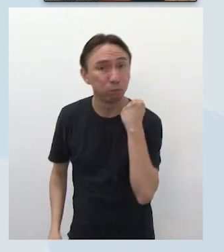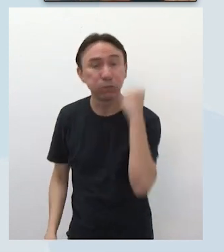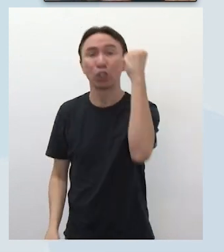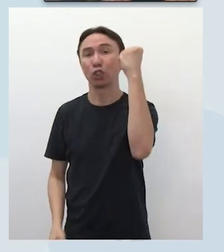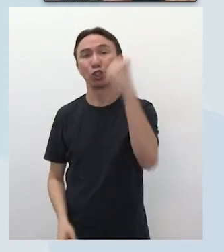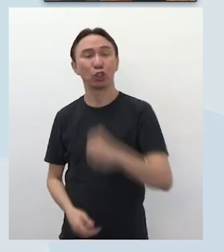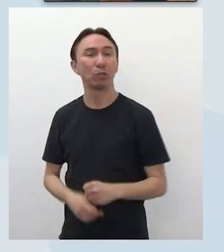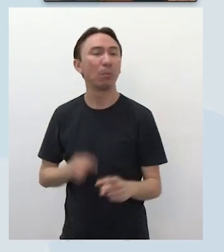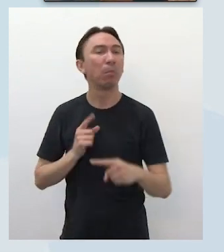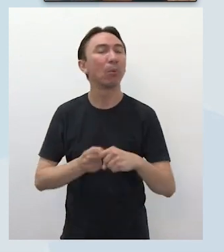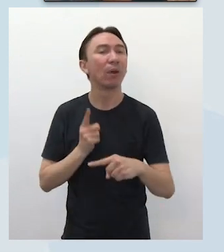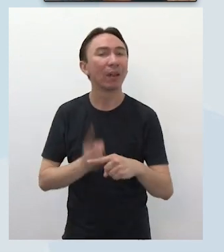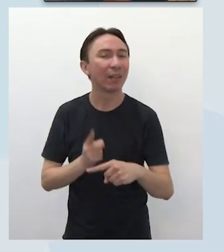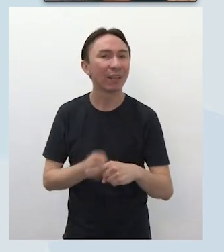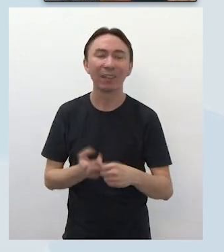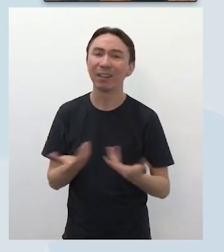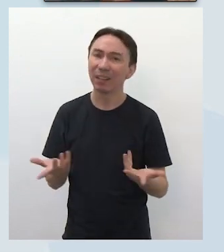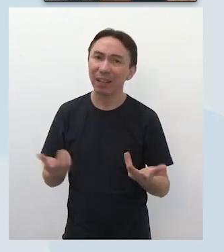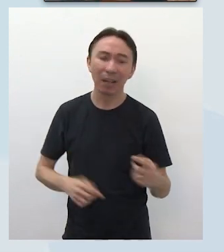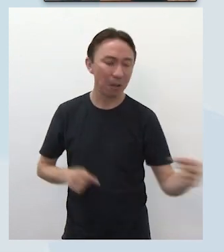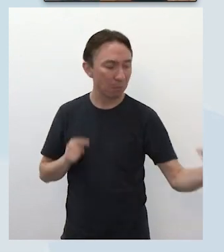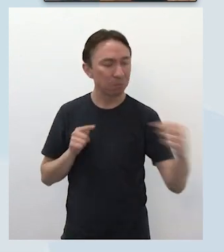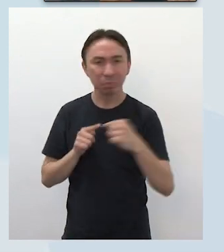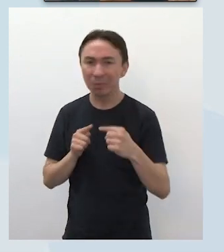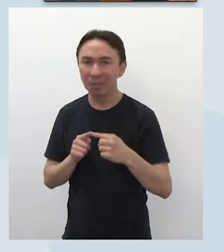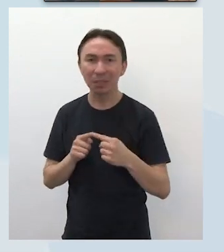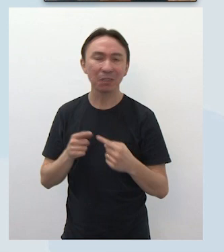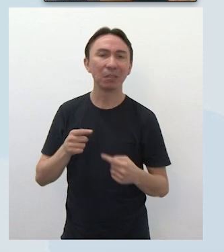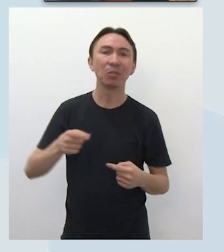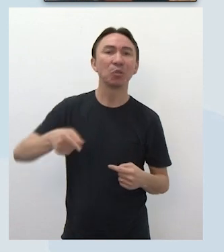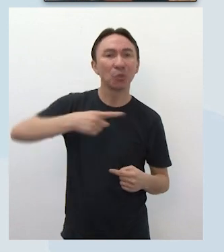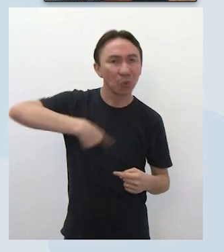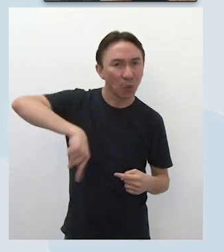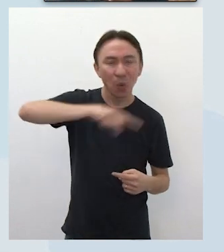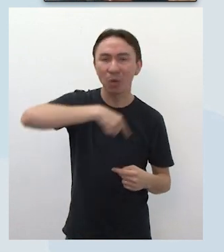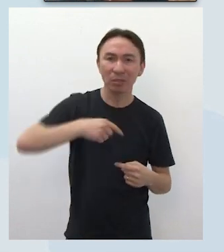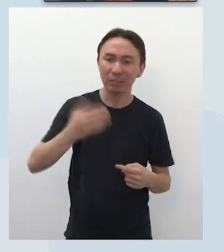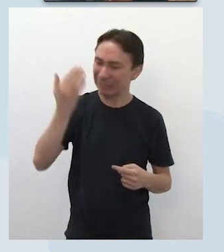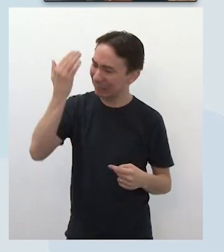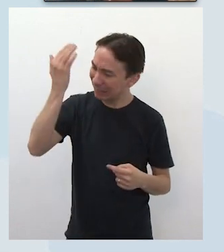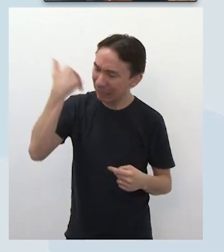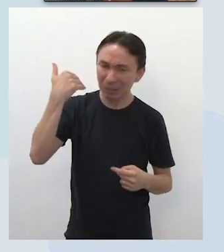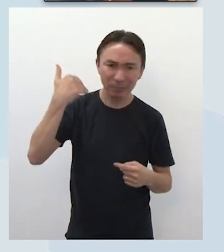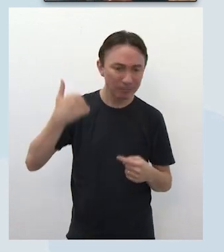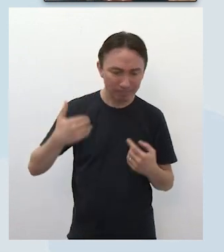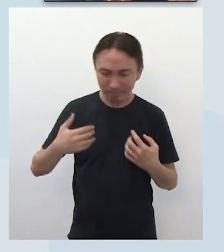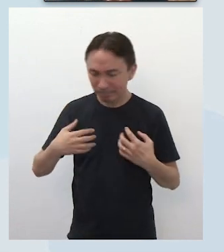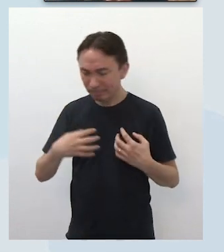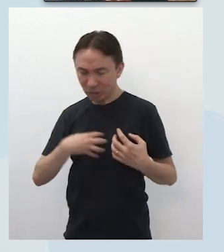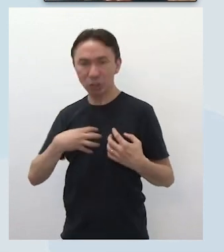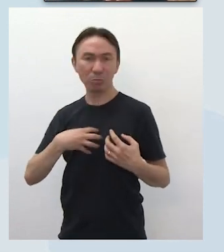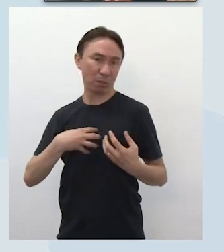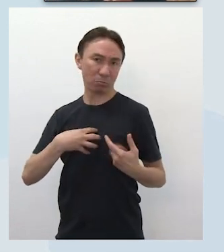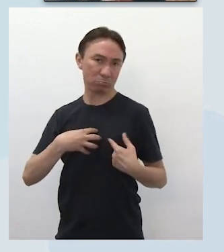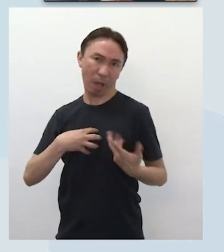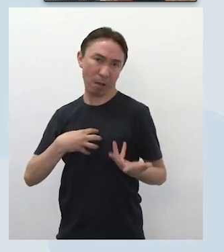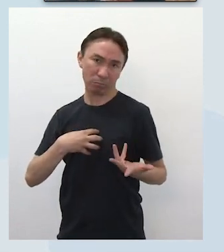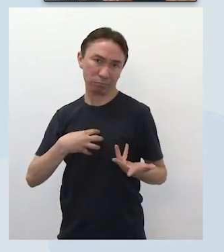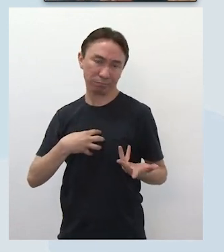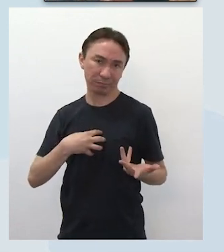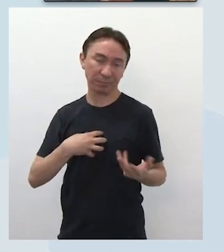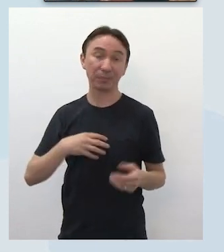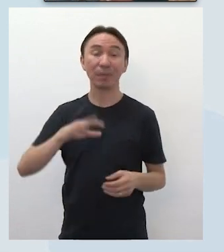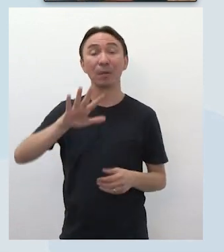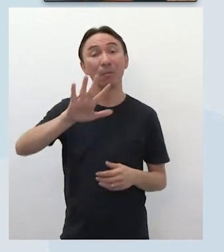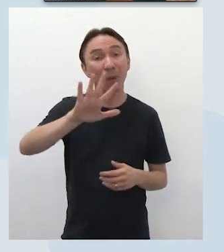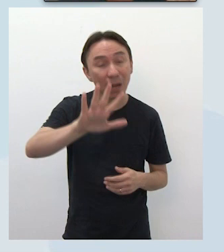nossas energias, né? Ao processo interno mesmo do sujeito. Mas é óbvio que nós também